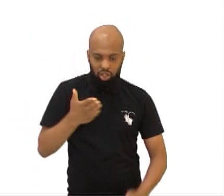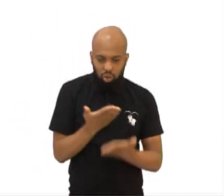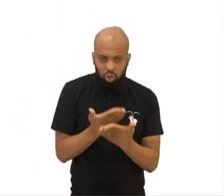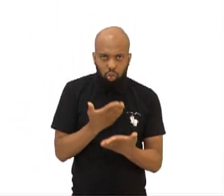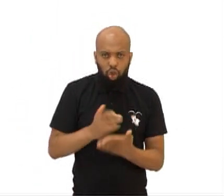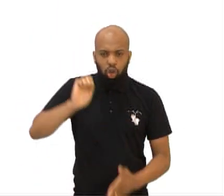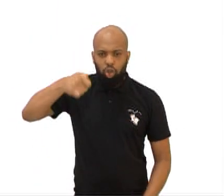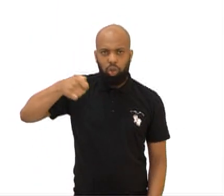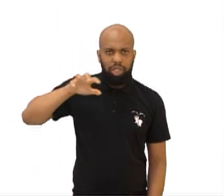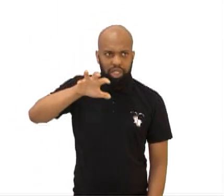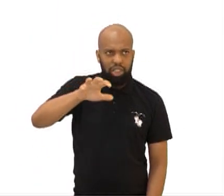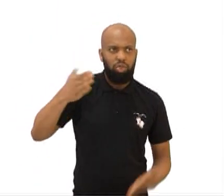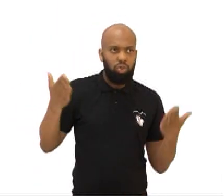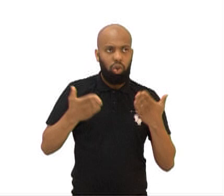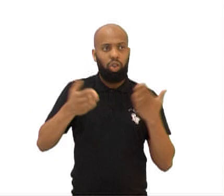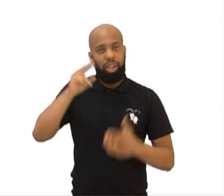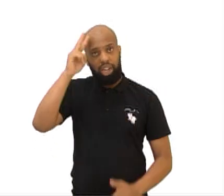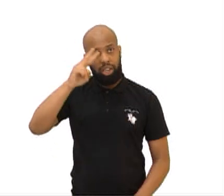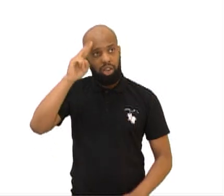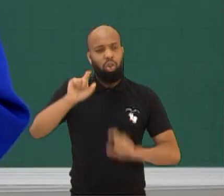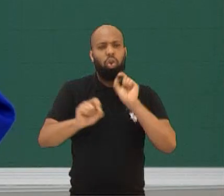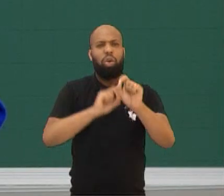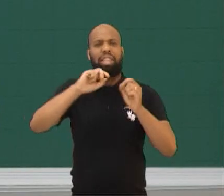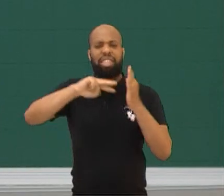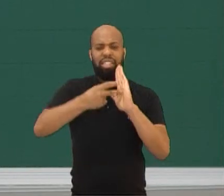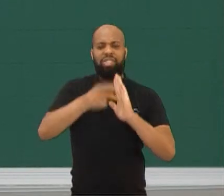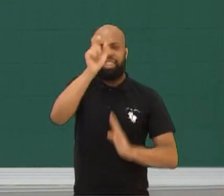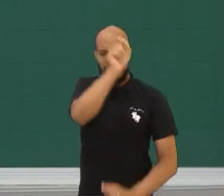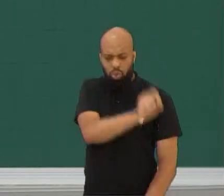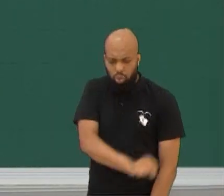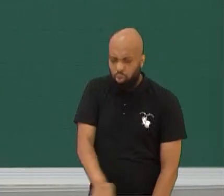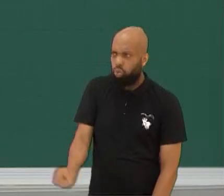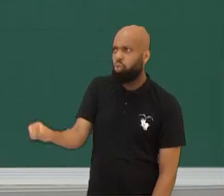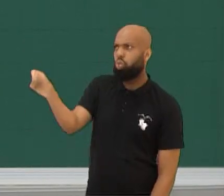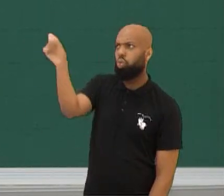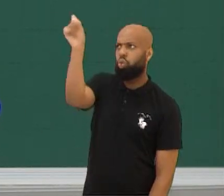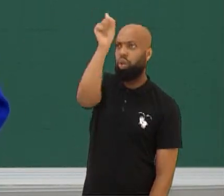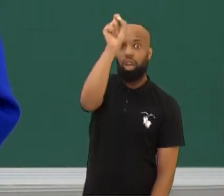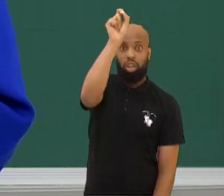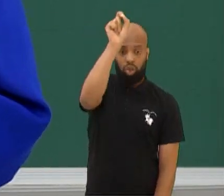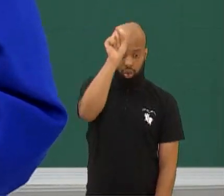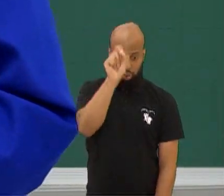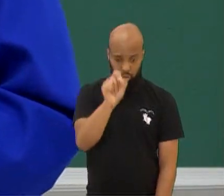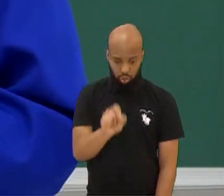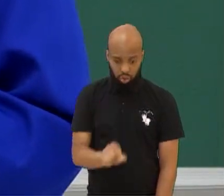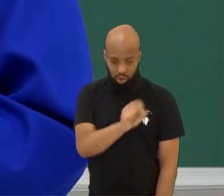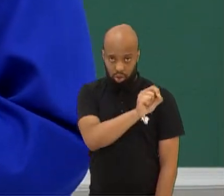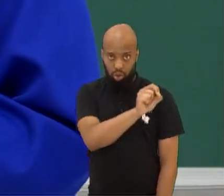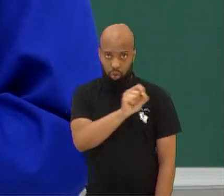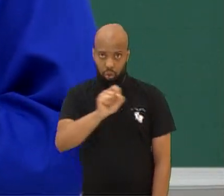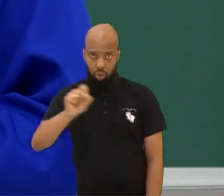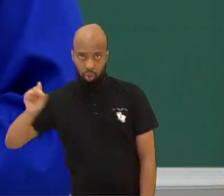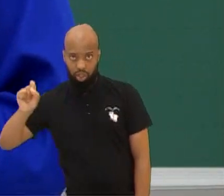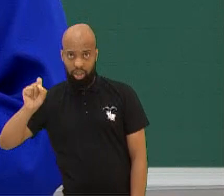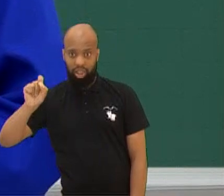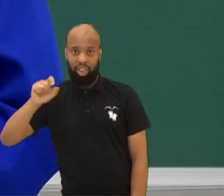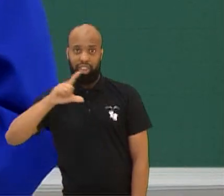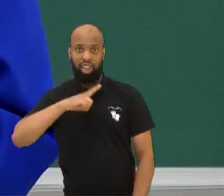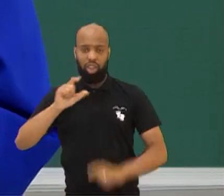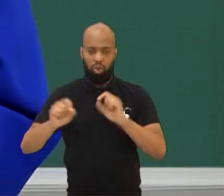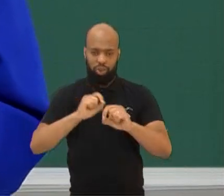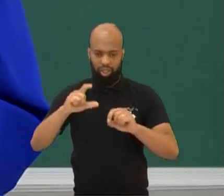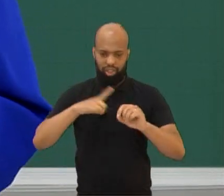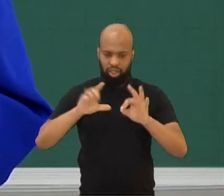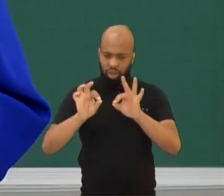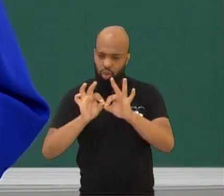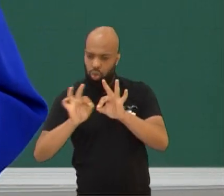está estudando ciclo trigonométrico, então vamos relembrar. O que é esse ciclo trigonométrico? É uma circunferência, tá? E ela foi definida que o raio dela